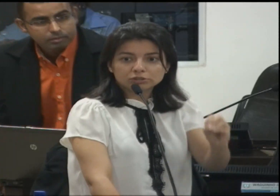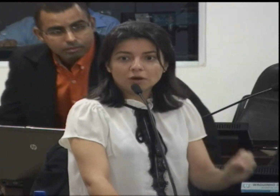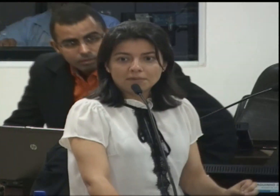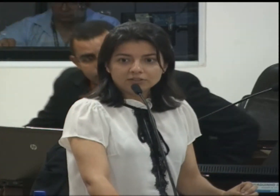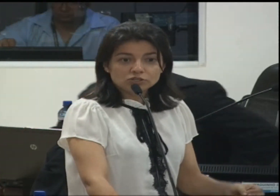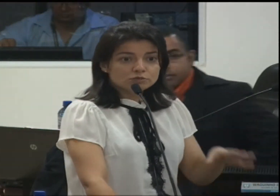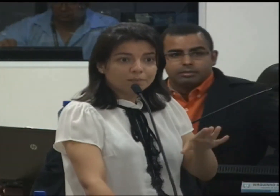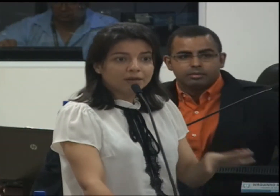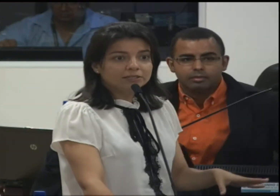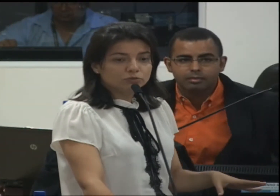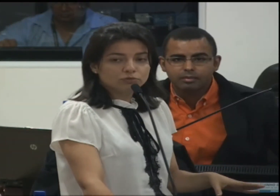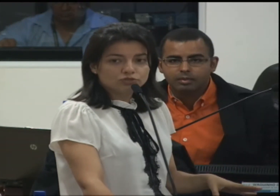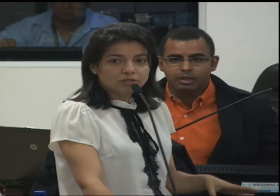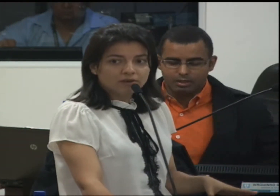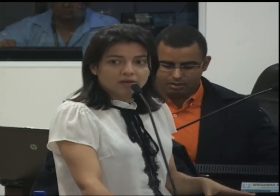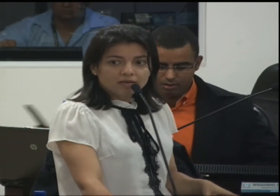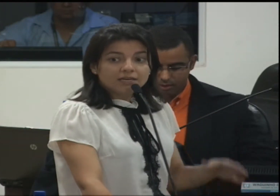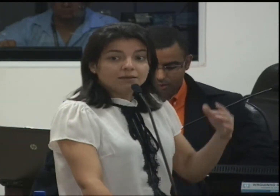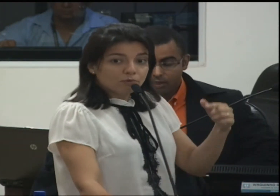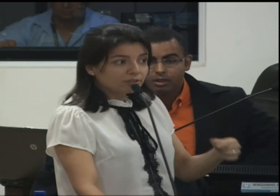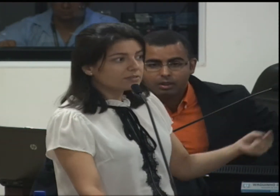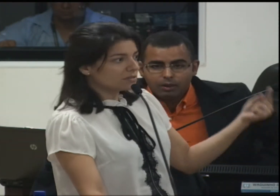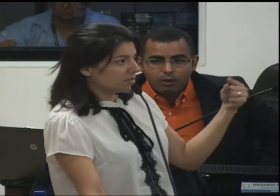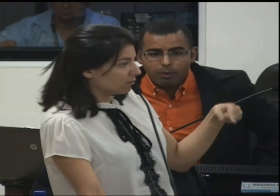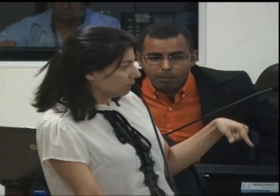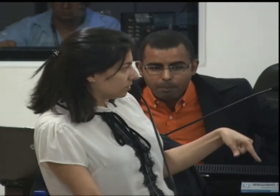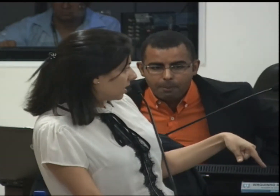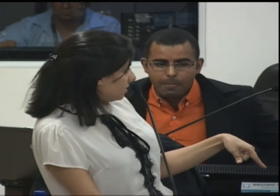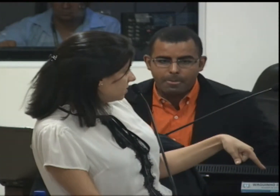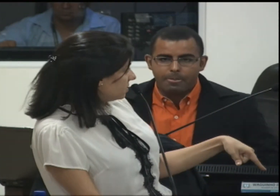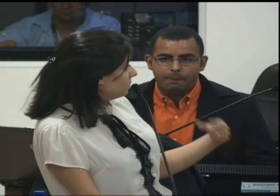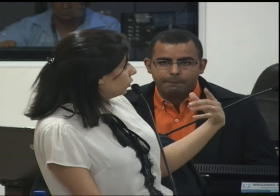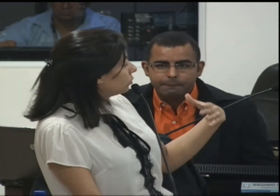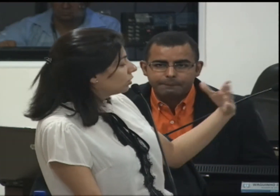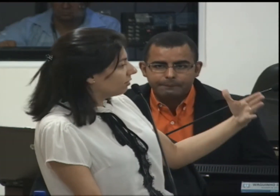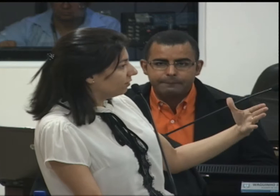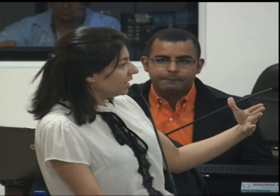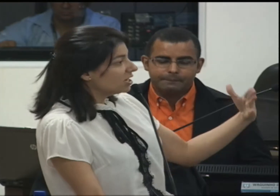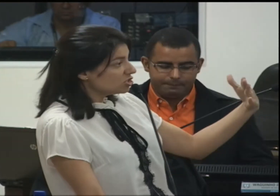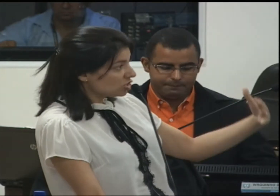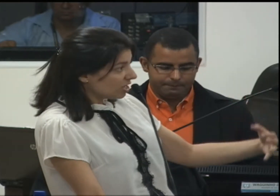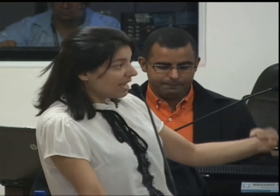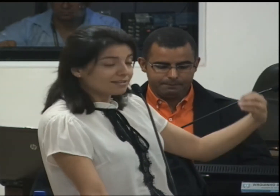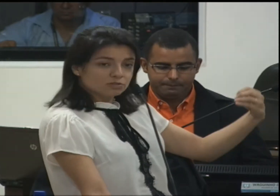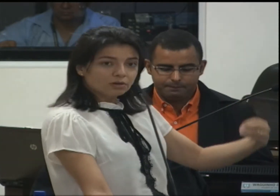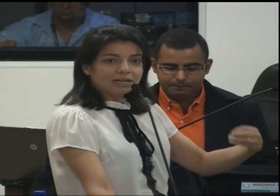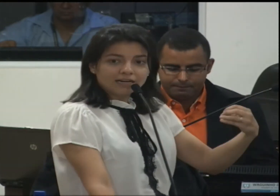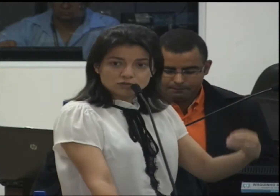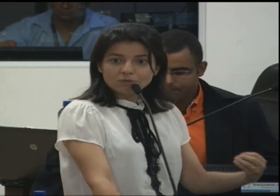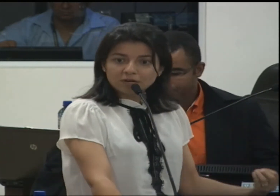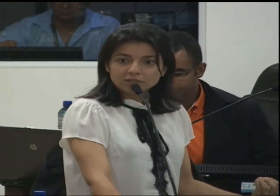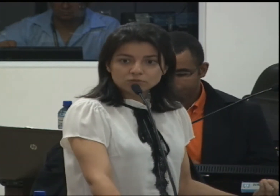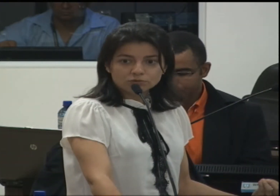discorde totalmente em sua plenitude. E que em muitas das circunstâncias e muito do que eu vi, já cheguei a